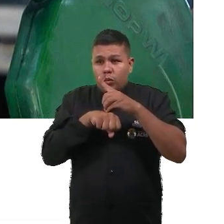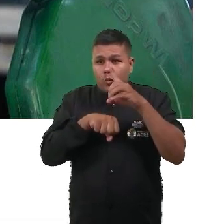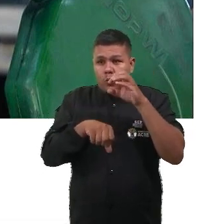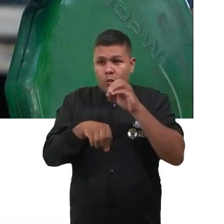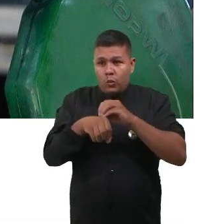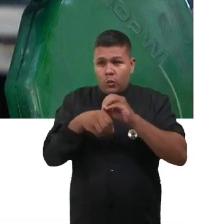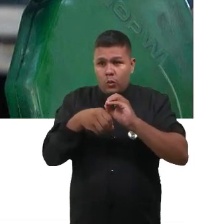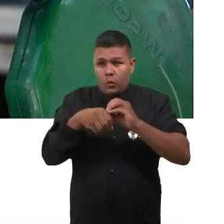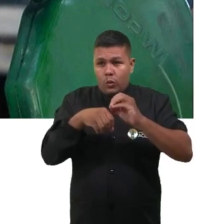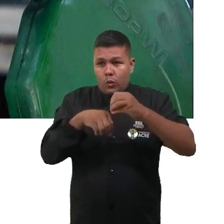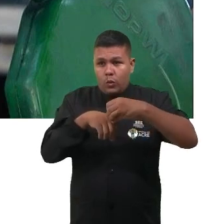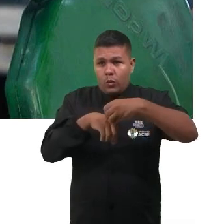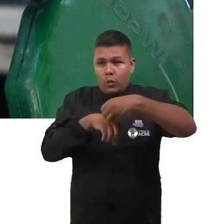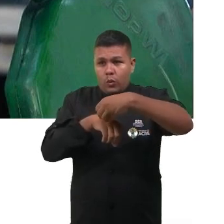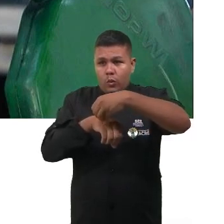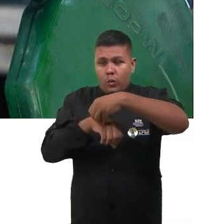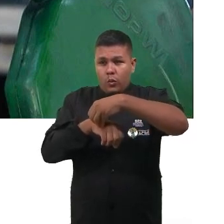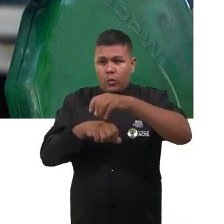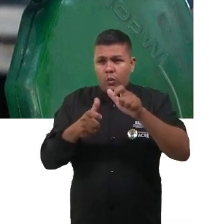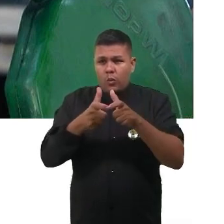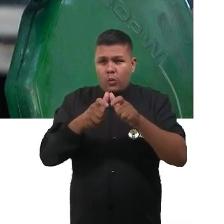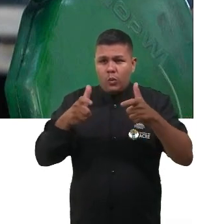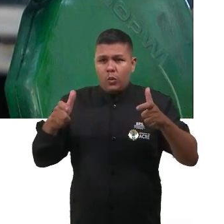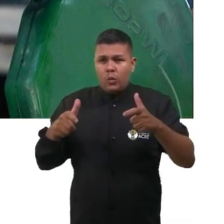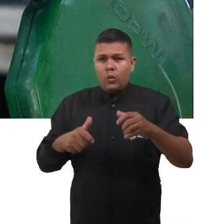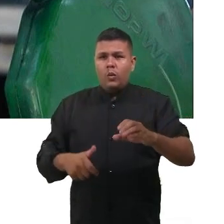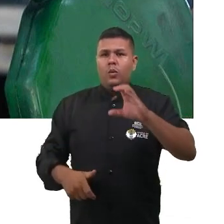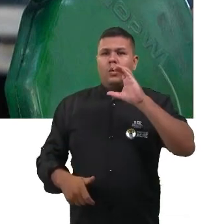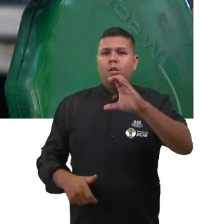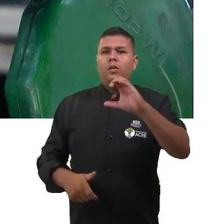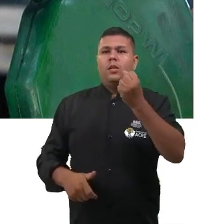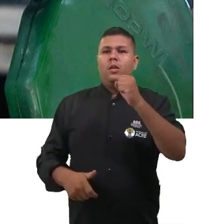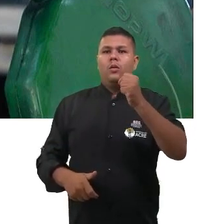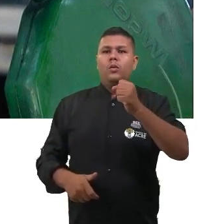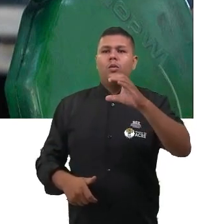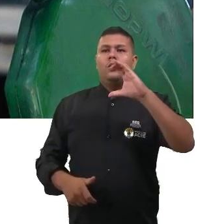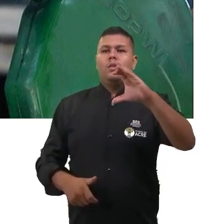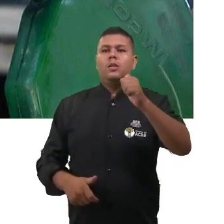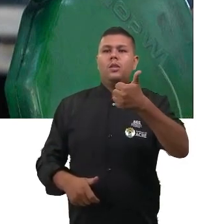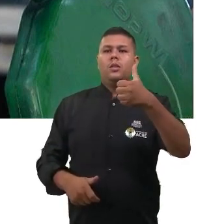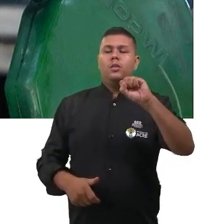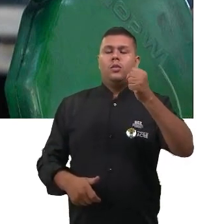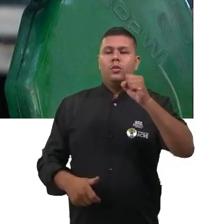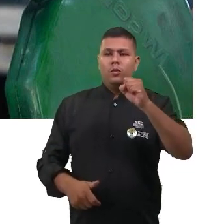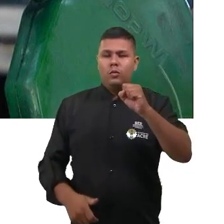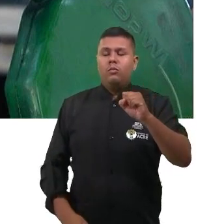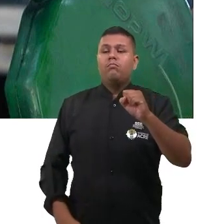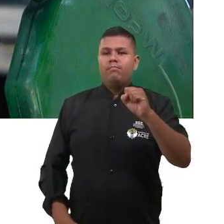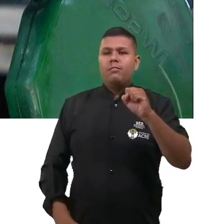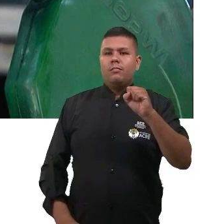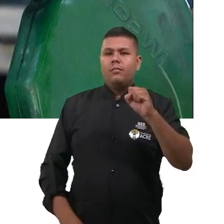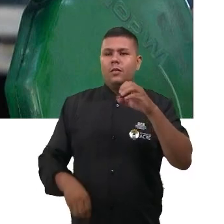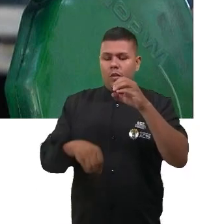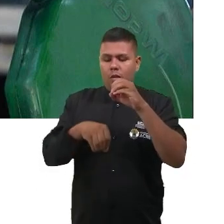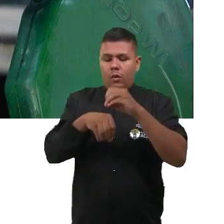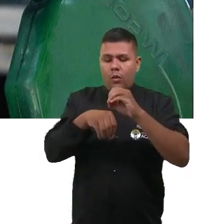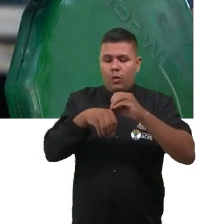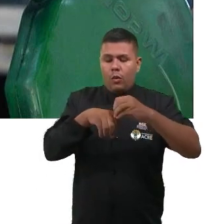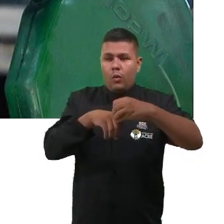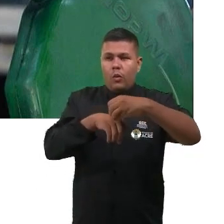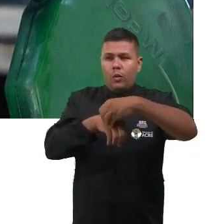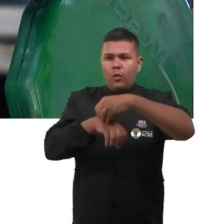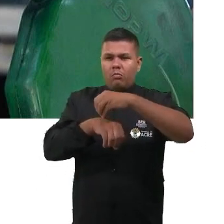molécula onde eu tenho entre C8 e C18 carbonos, uma molécula grande, logo difícil de